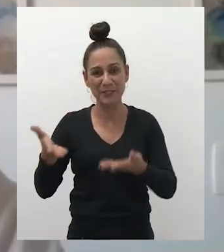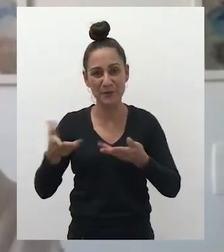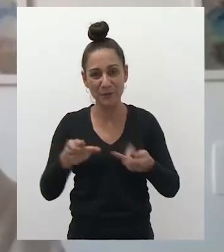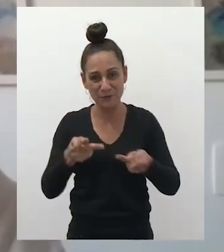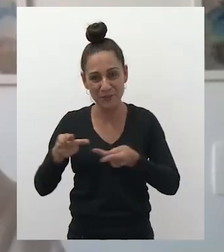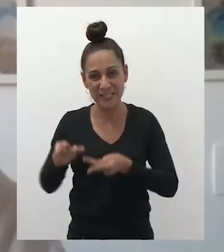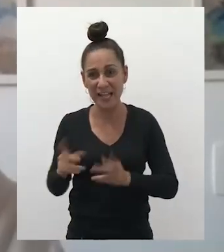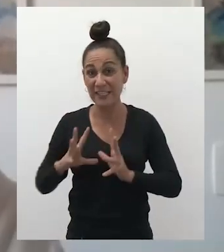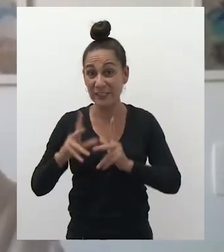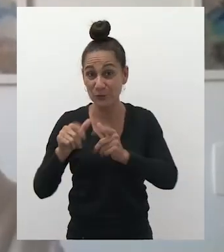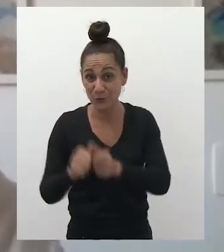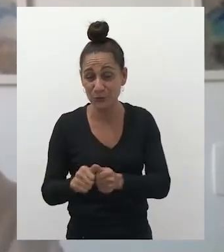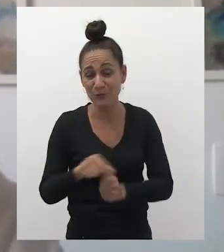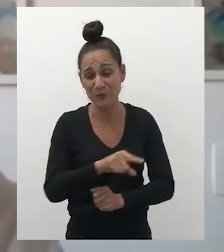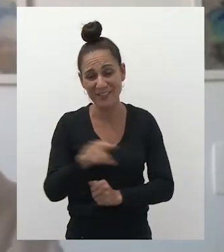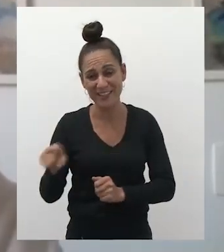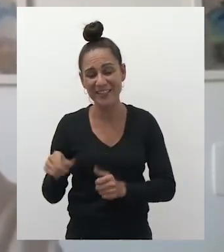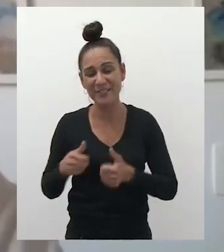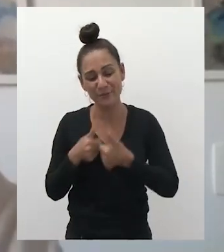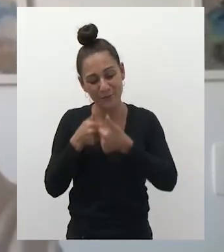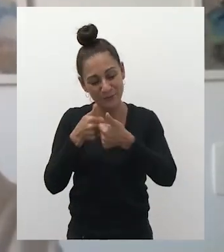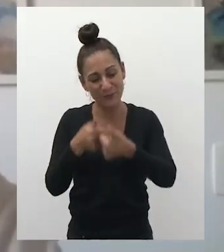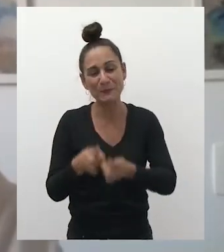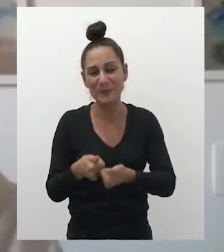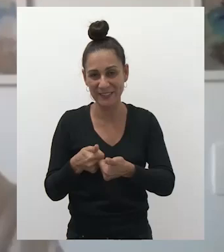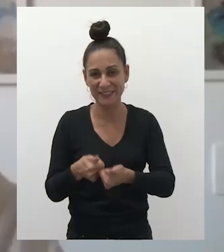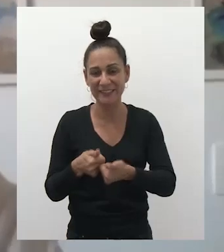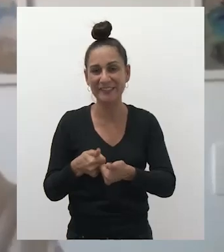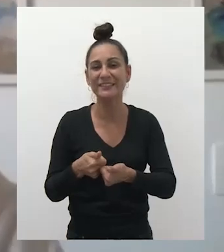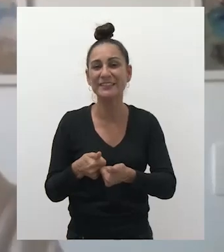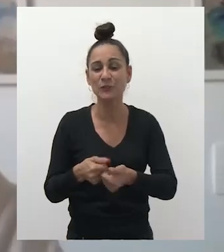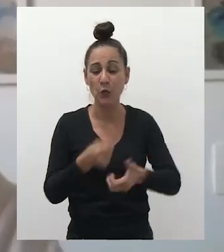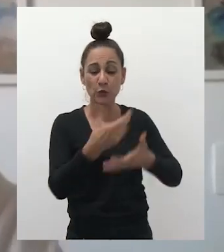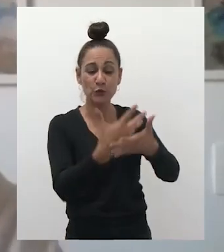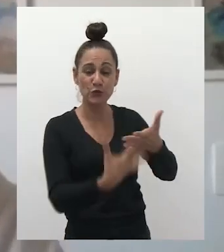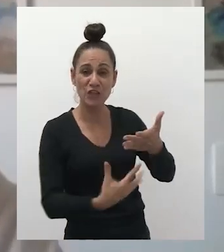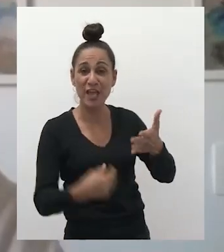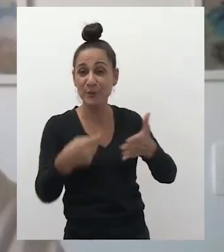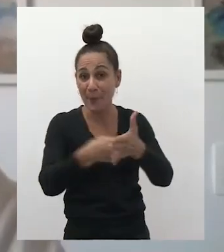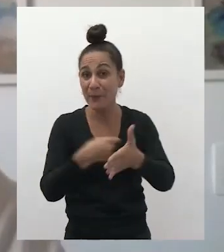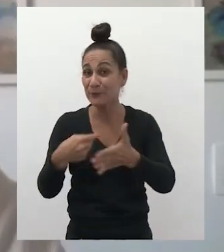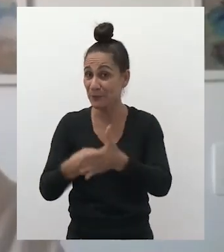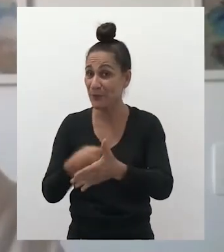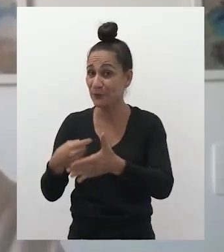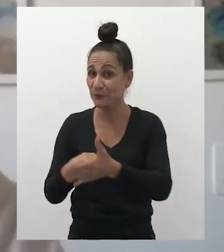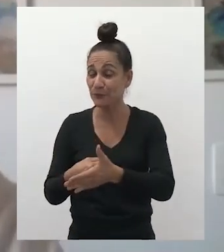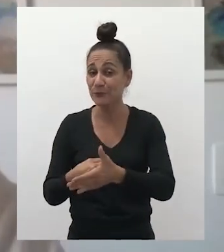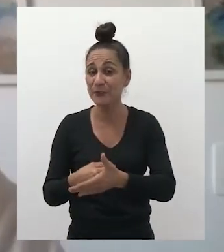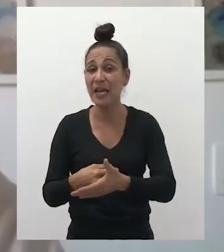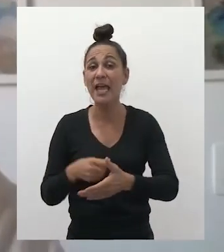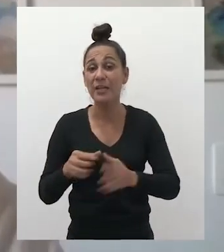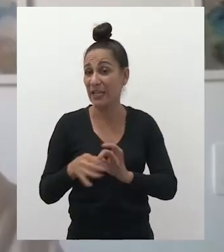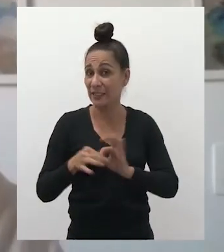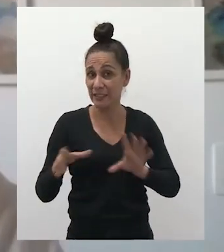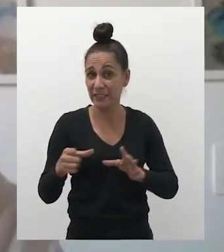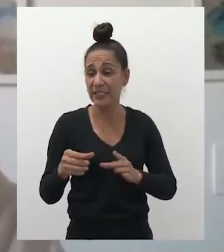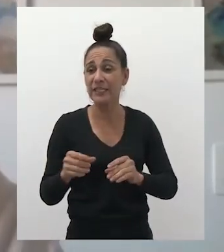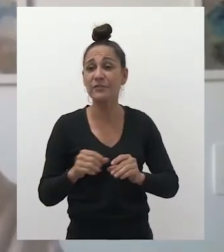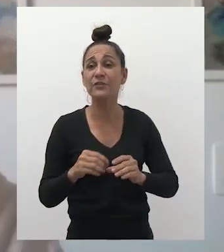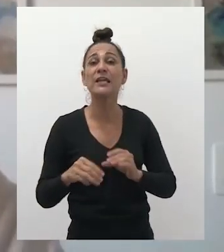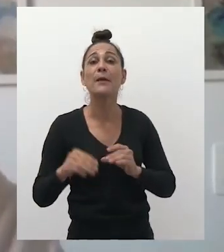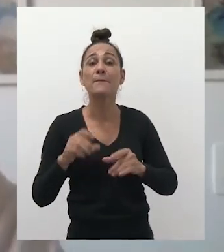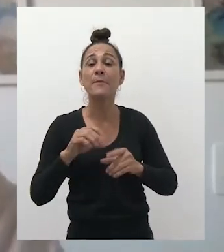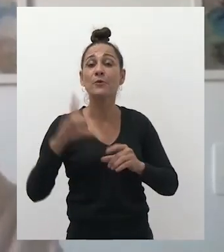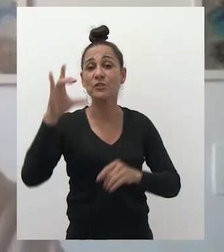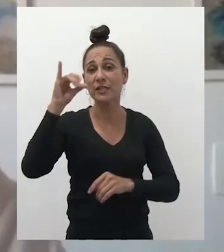a todos vocês que foram acompanhando, foram mandando aí perguntas no chat, estou à disposição, meu perfil no Instagram